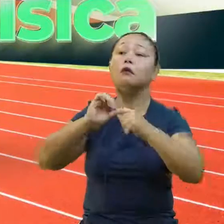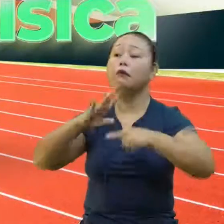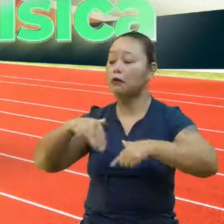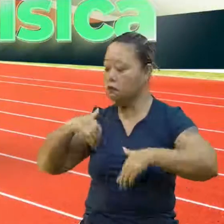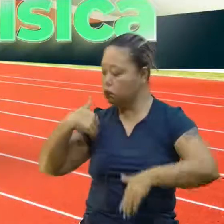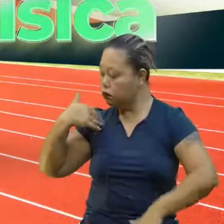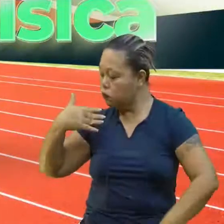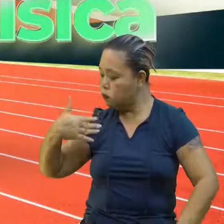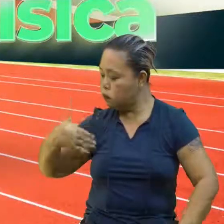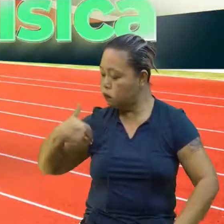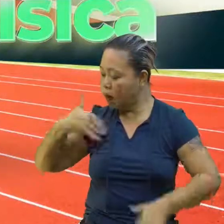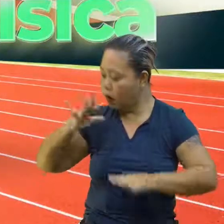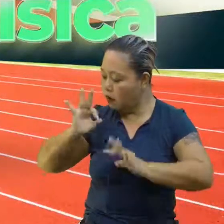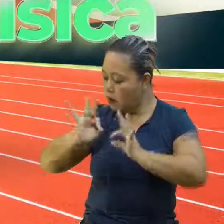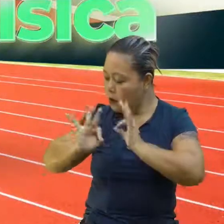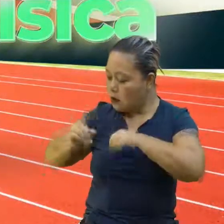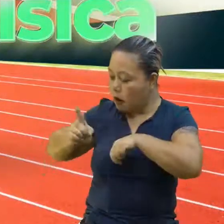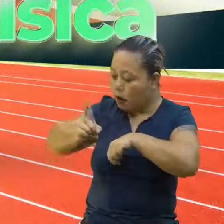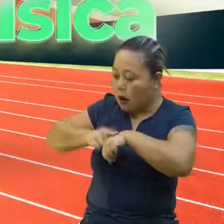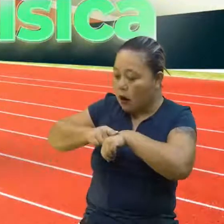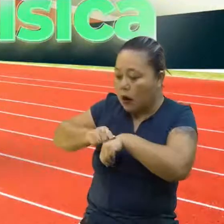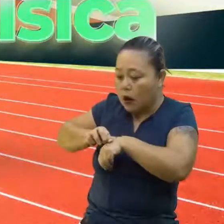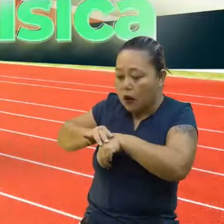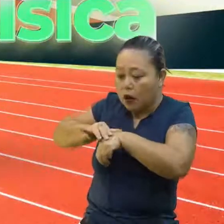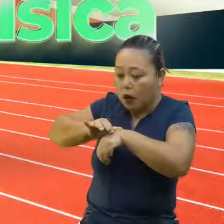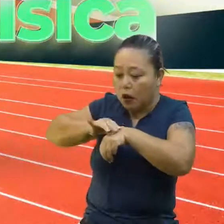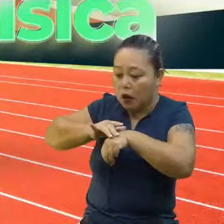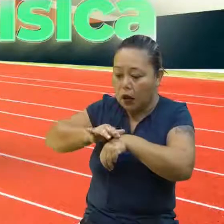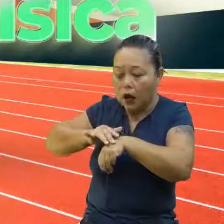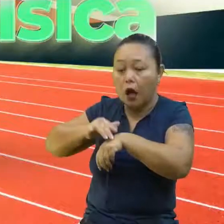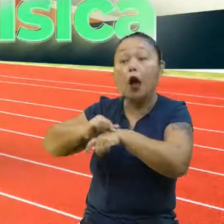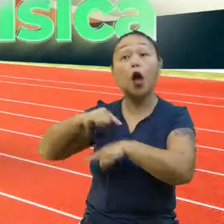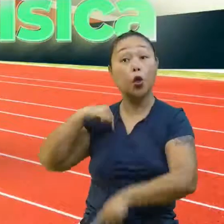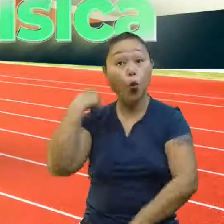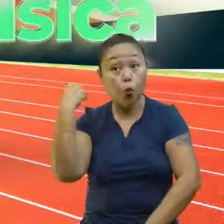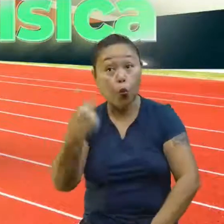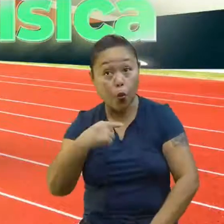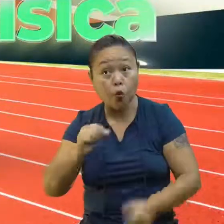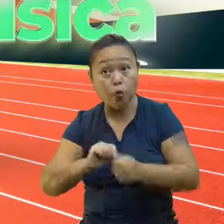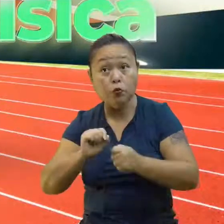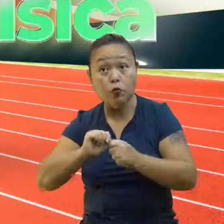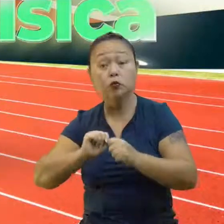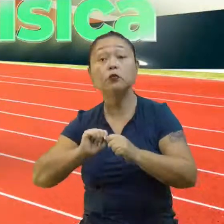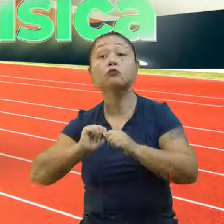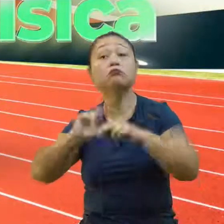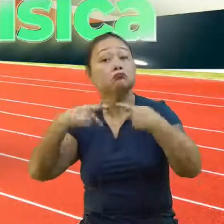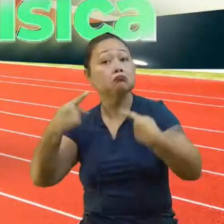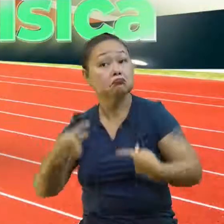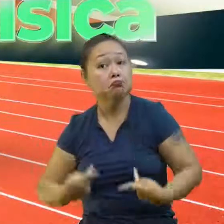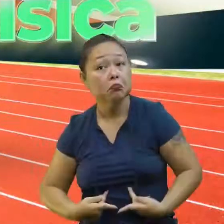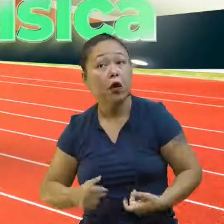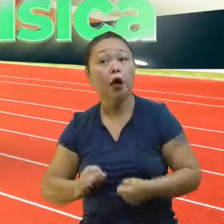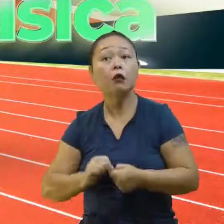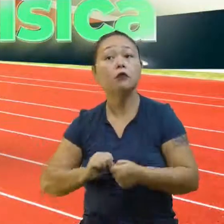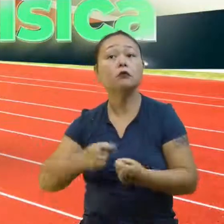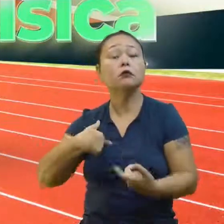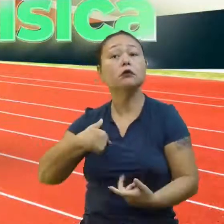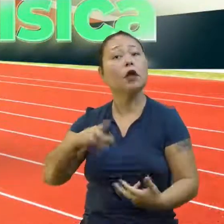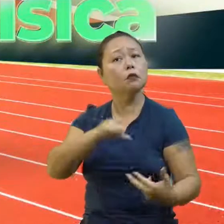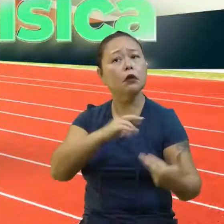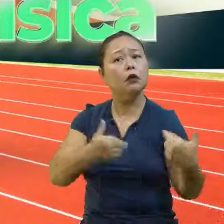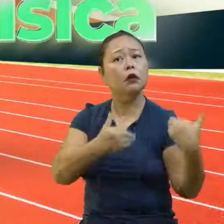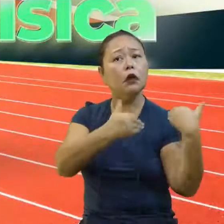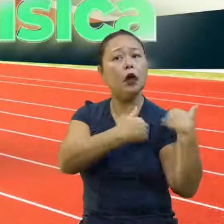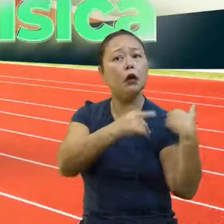e a gente, enquanto ser humano, enquanto indivíduo, nós temos a responsabilidade de observar, de cuidar da